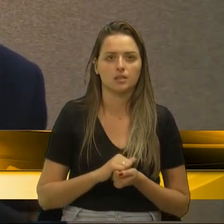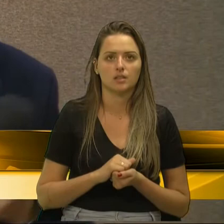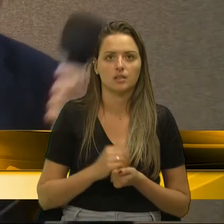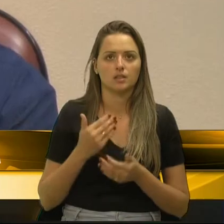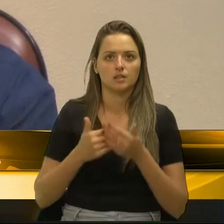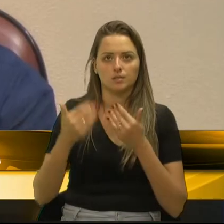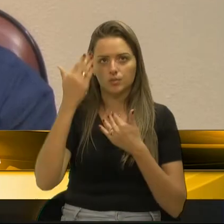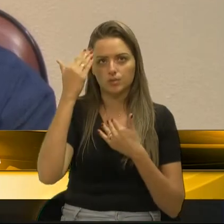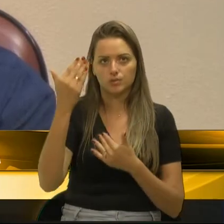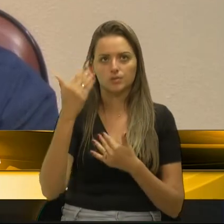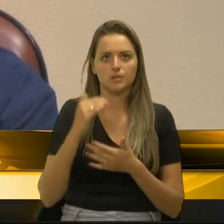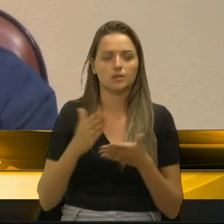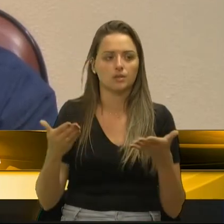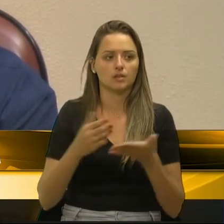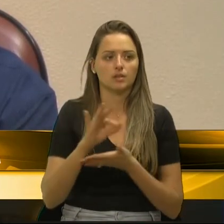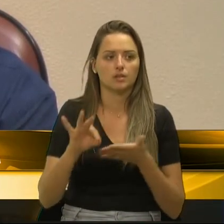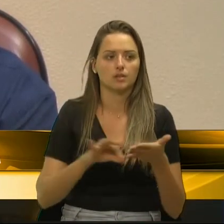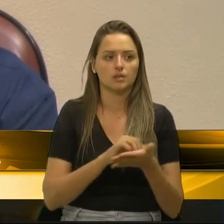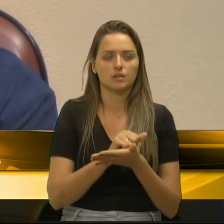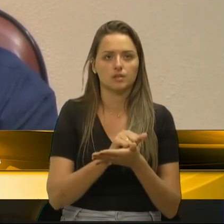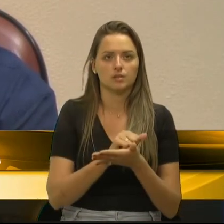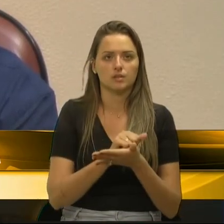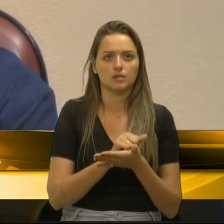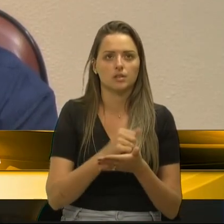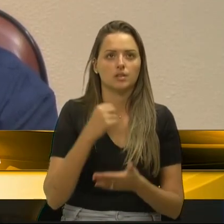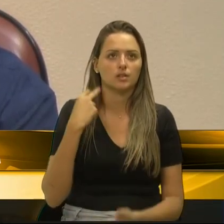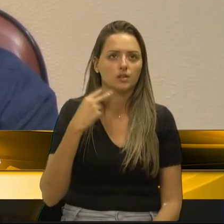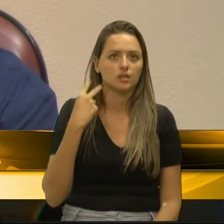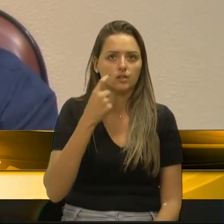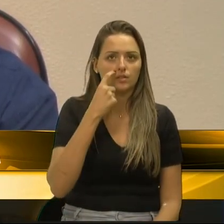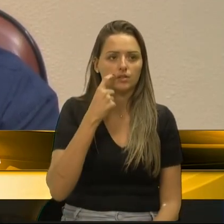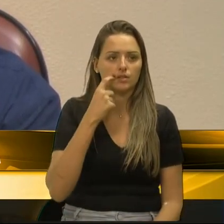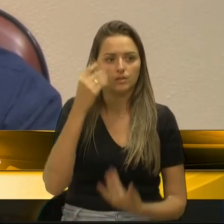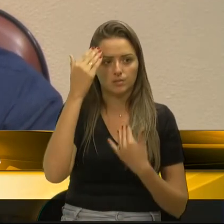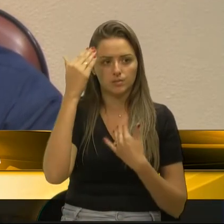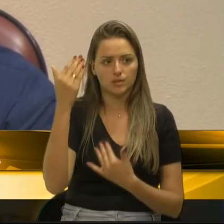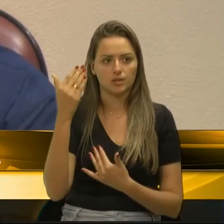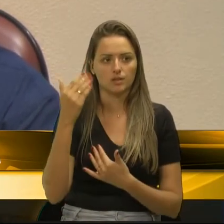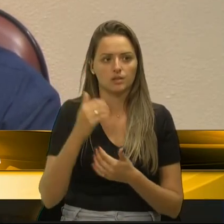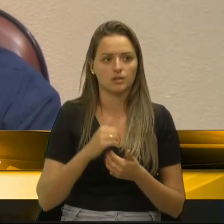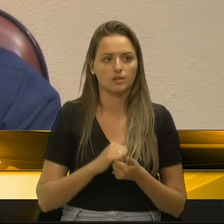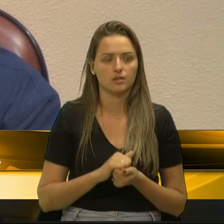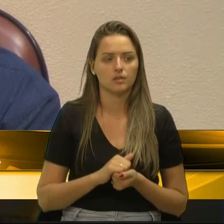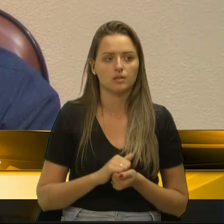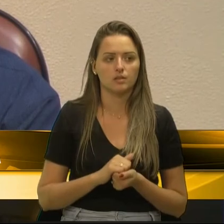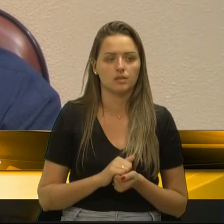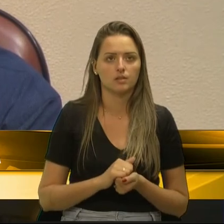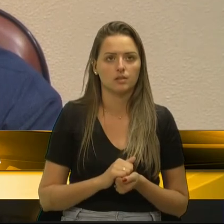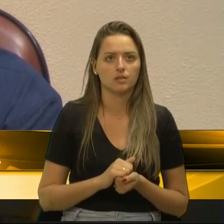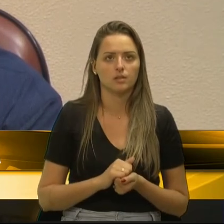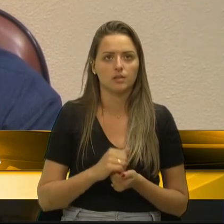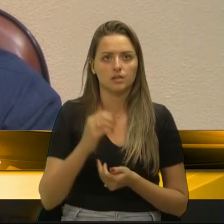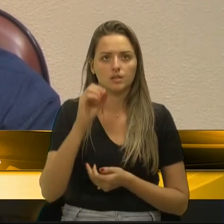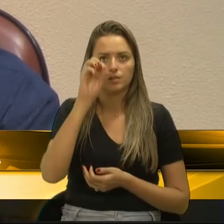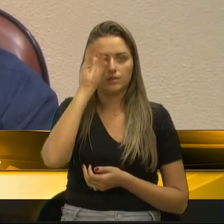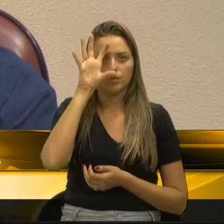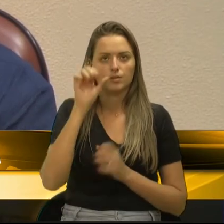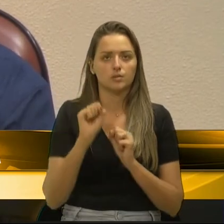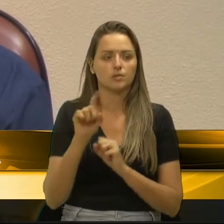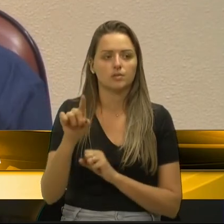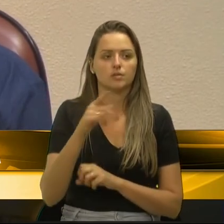obrigado. Próximo inscrito, vereador Wagner Petrini. Agradece e abre mão. Vereador Elisandro Fiuza, com a